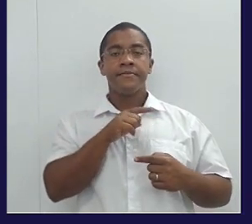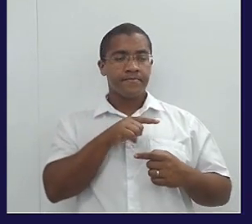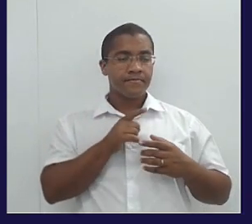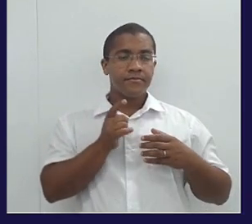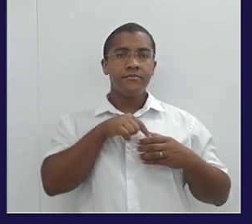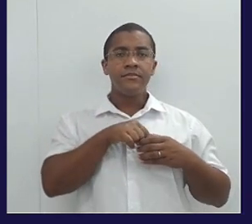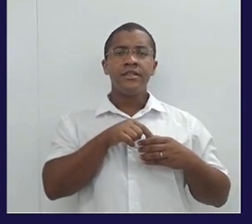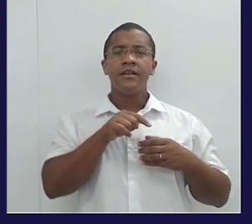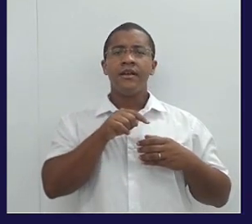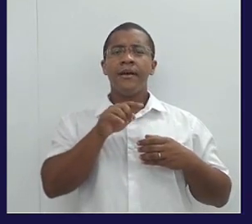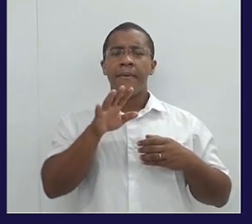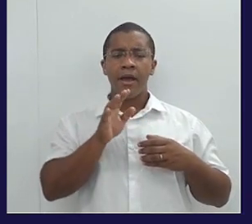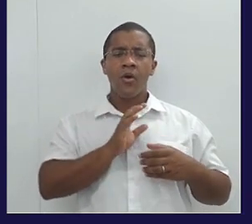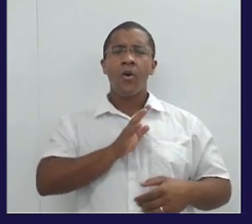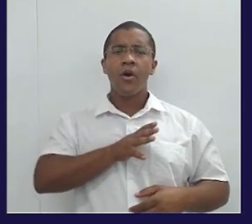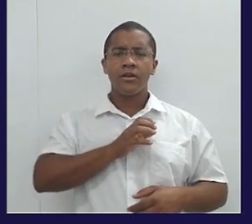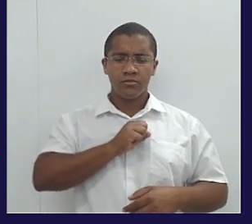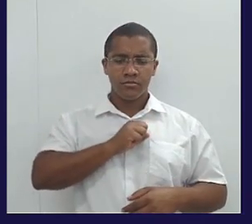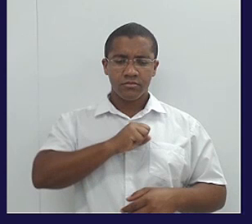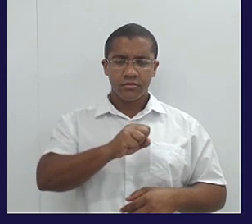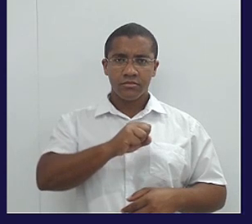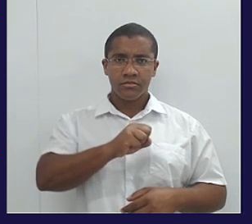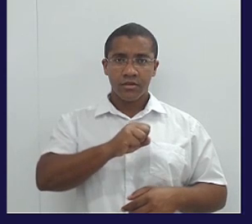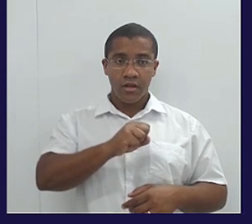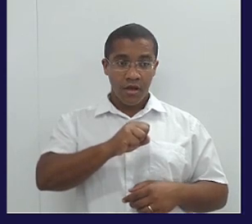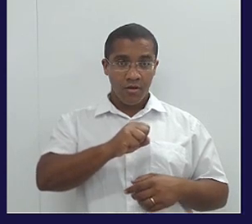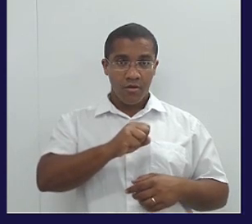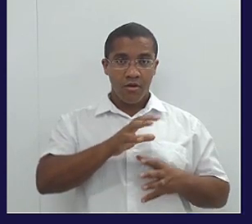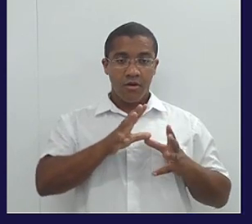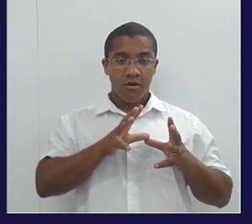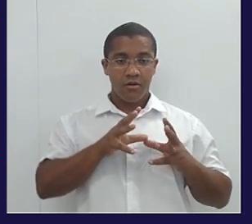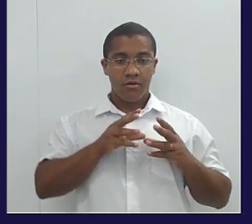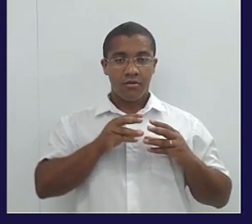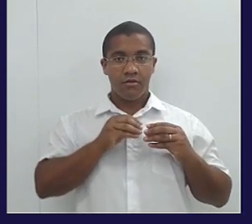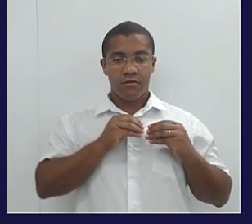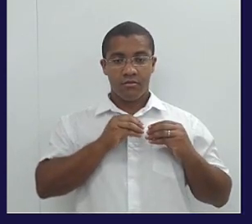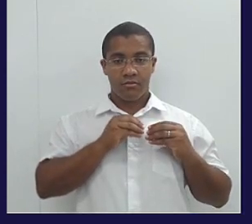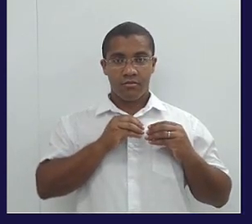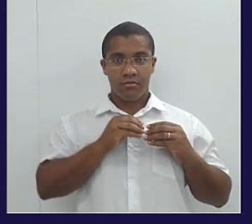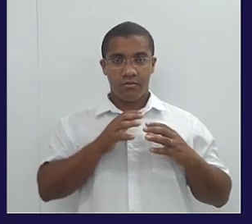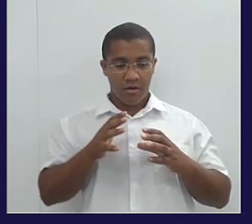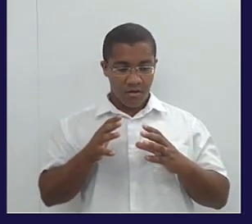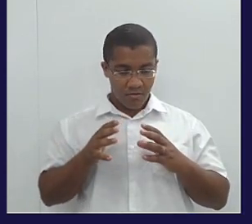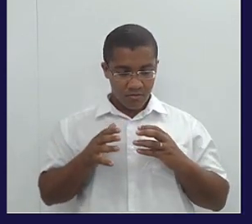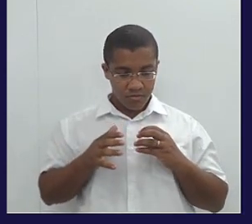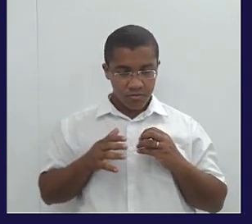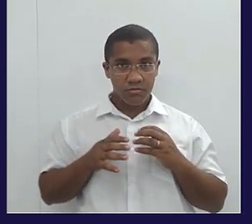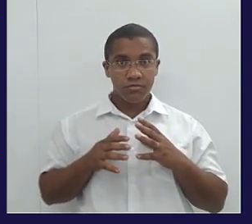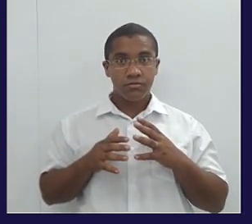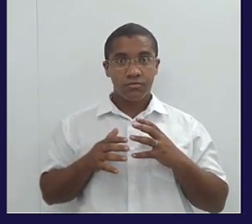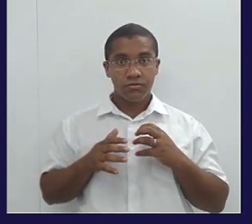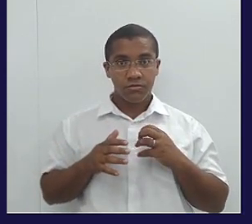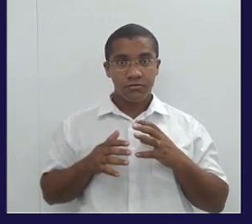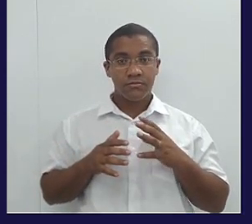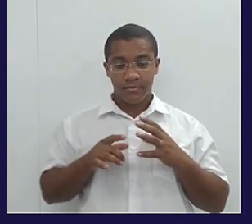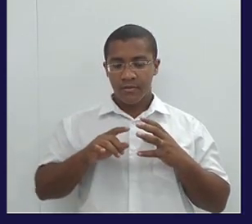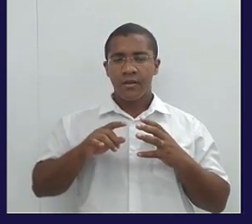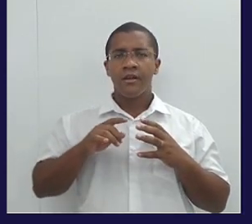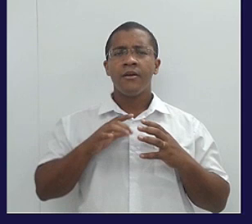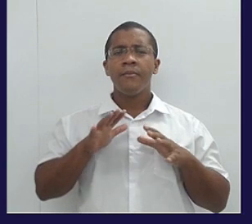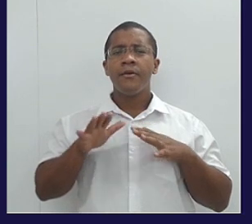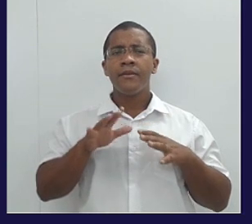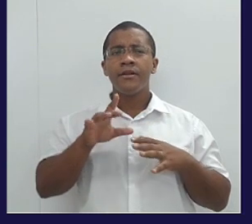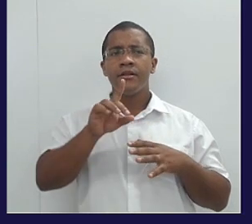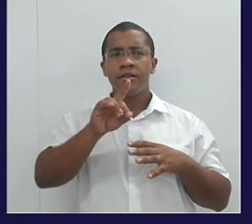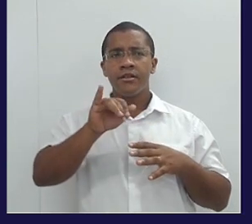Neste momento, o coração ele vai relaxar para receber o sangue. E este movimento daí ele é